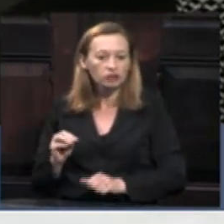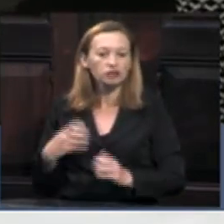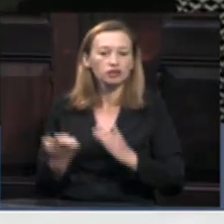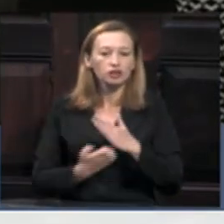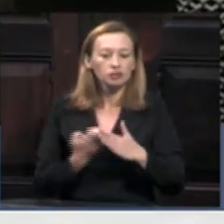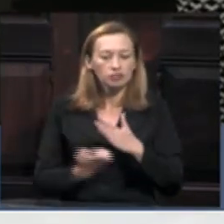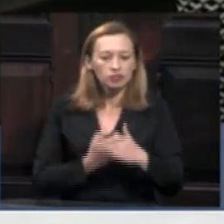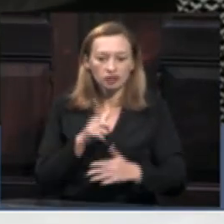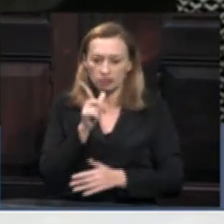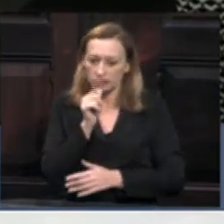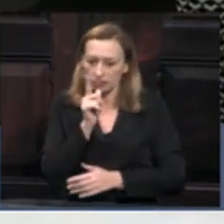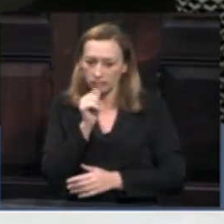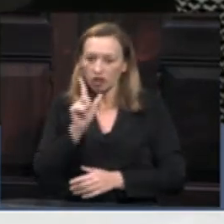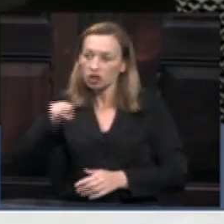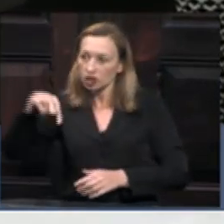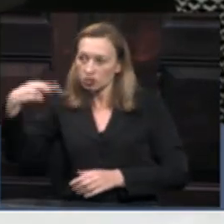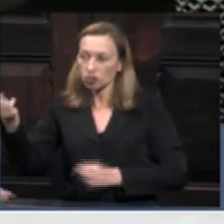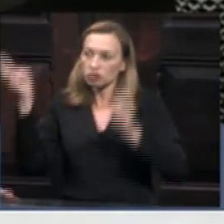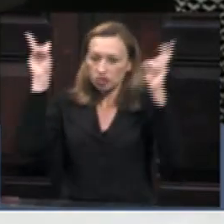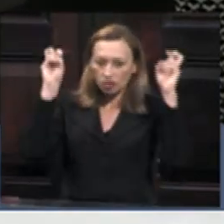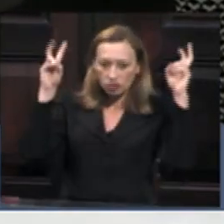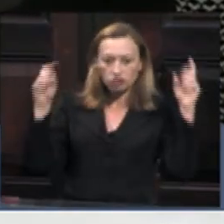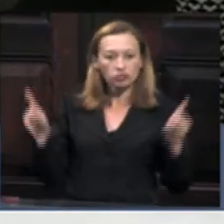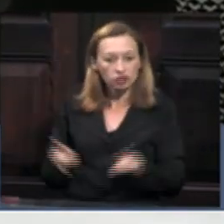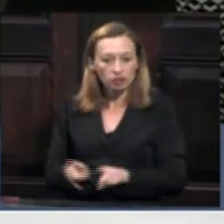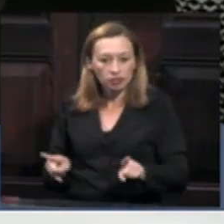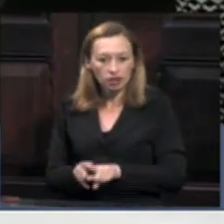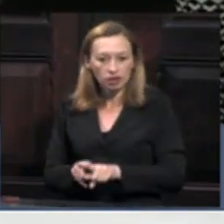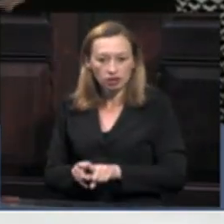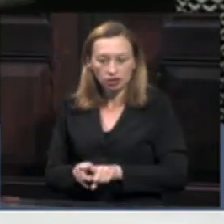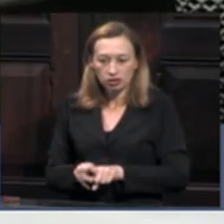SEDAI e as outras matérias que estão na pauta.